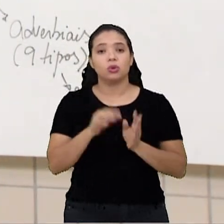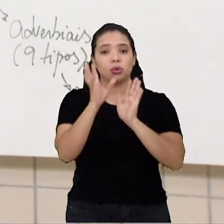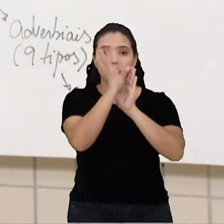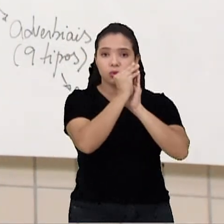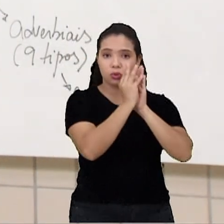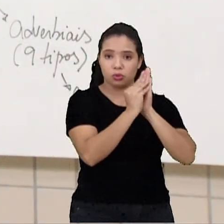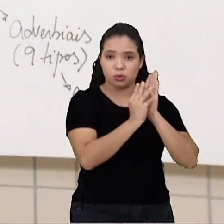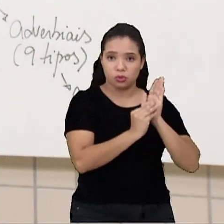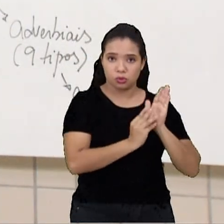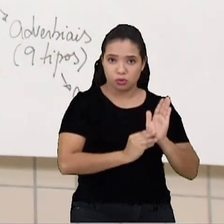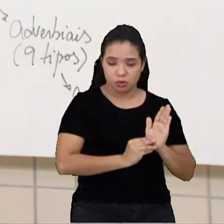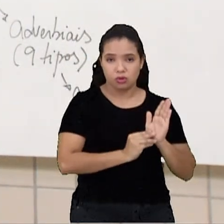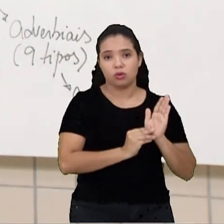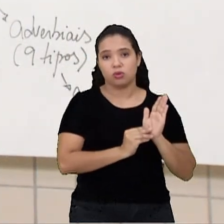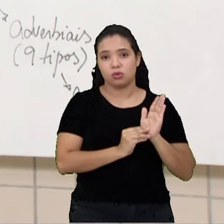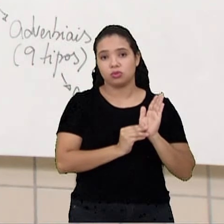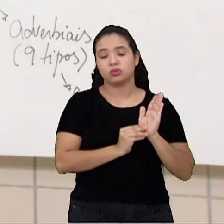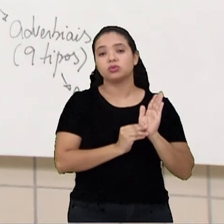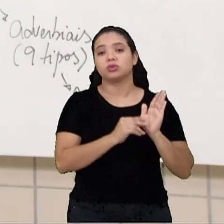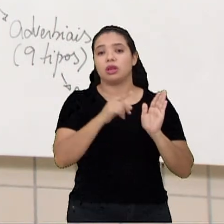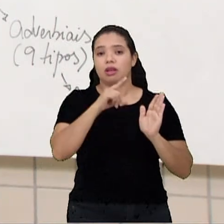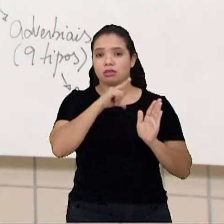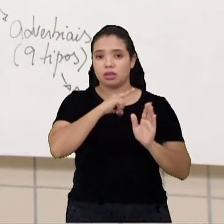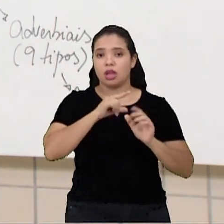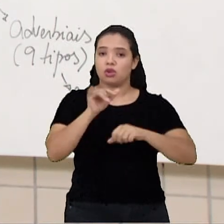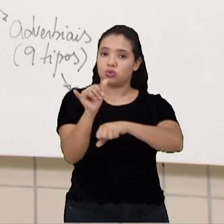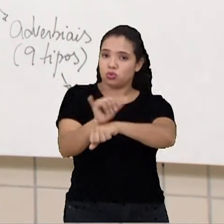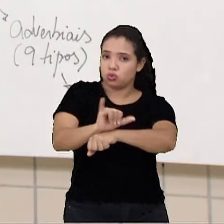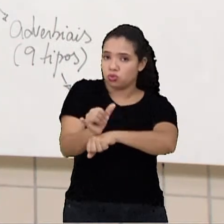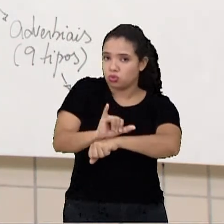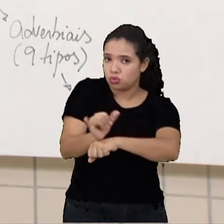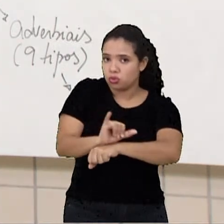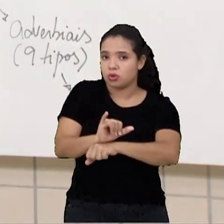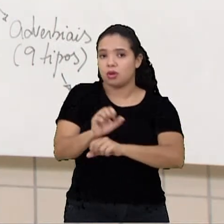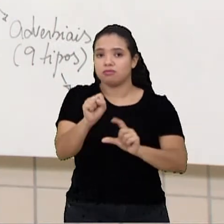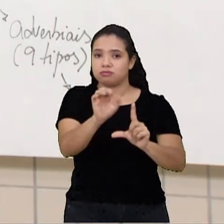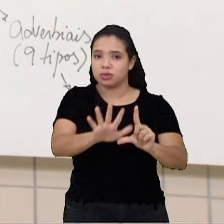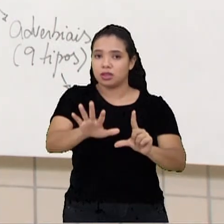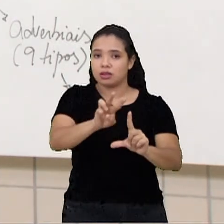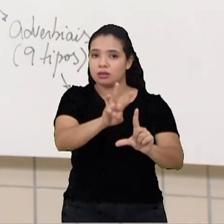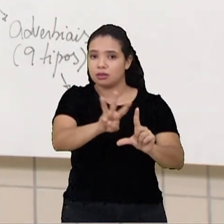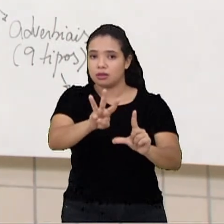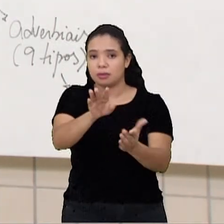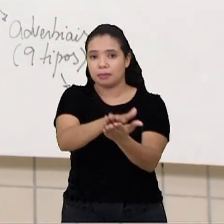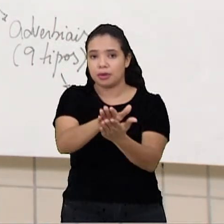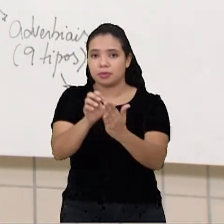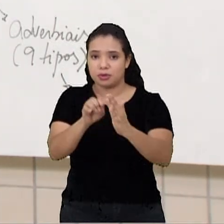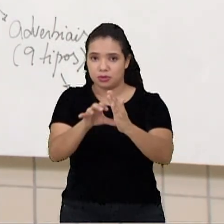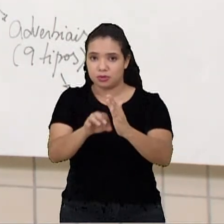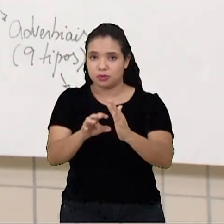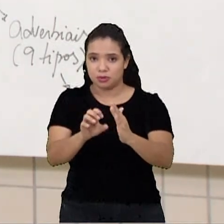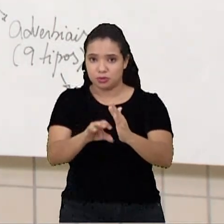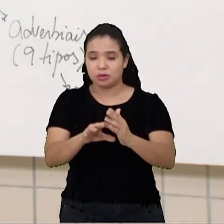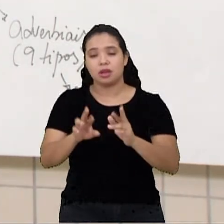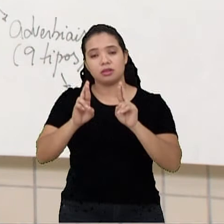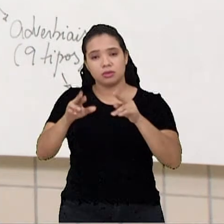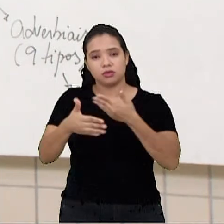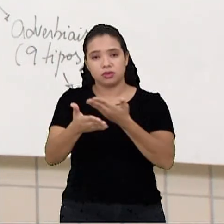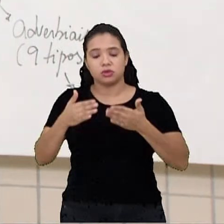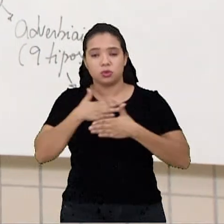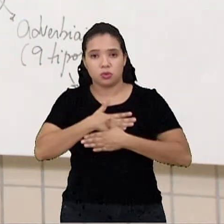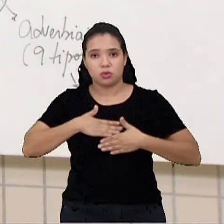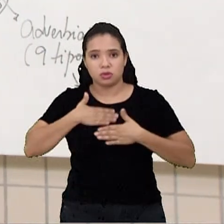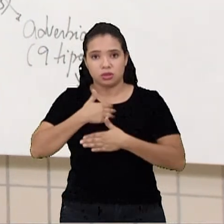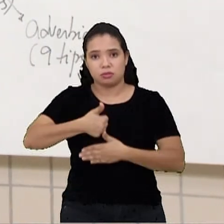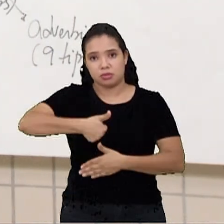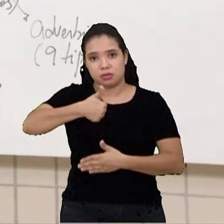no canal do YouTube, como também na nossa plataforma Palmas Homeschool, tá bom? Eu espero que vocês tenham gostado da nossa